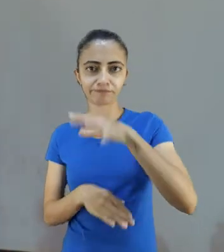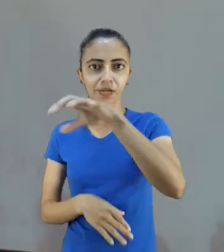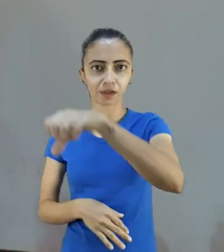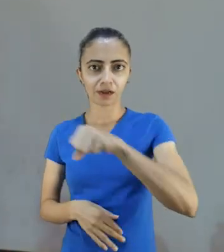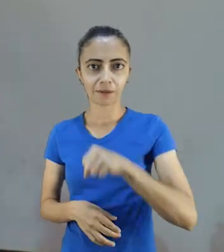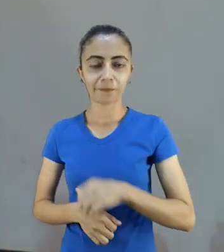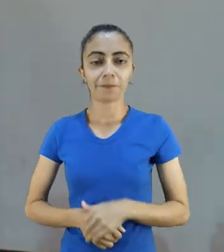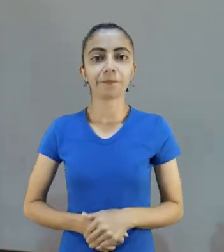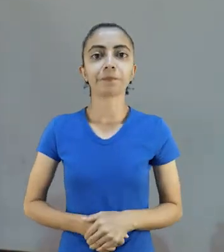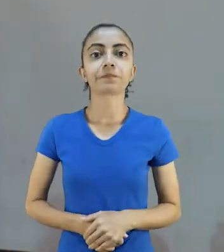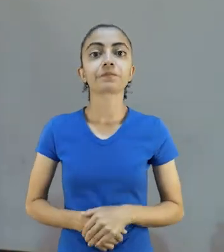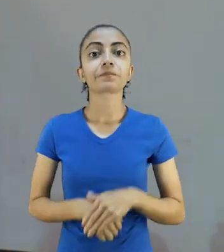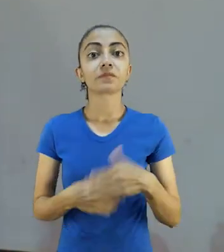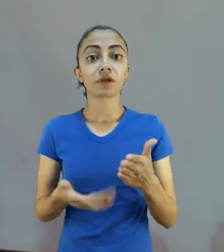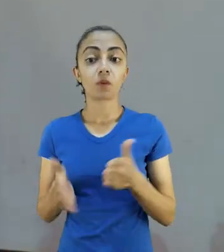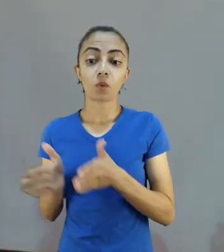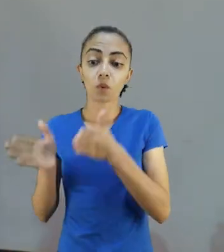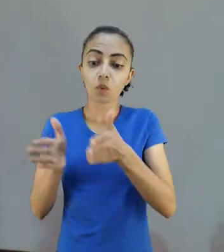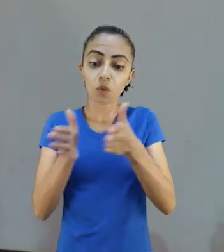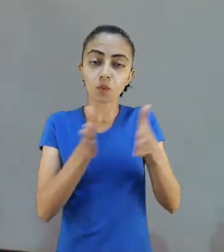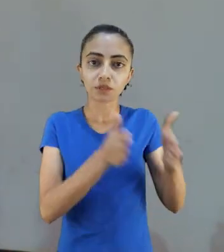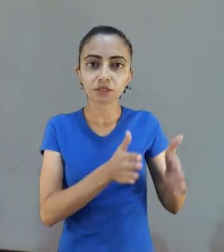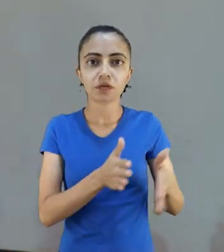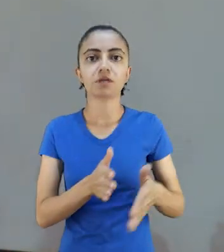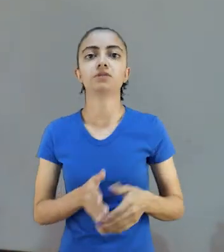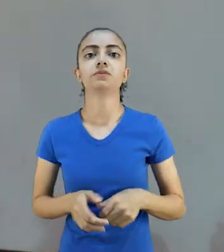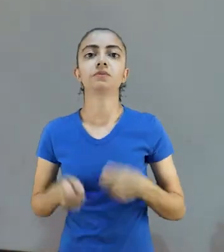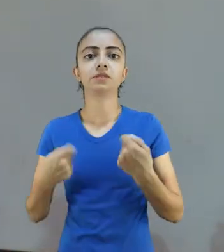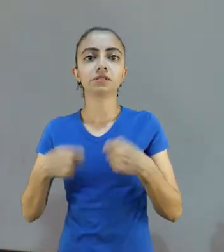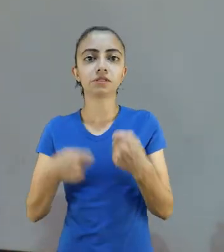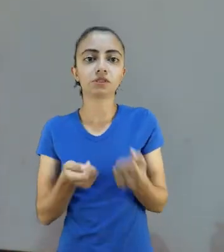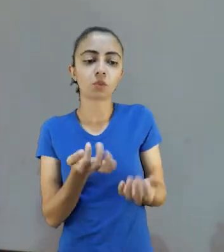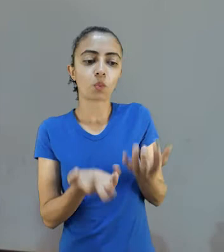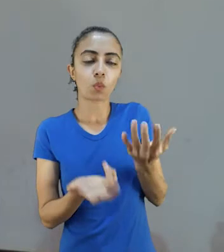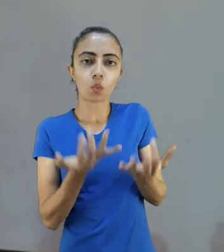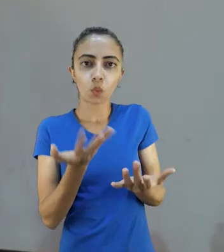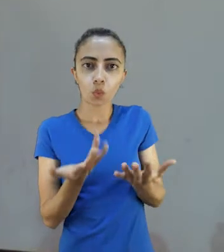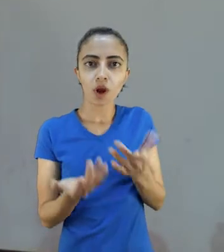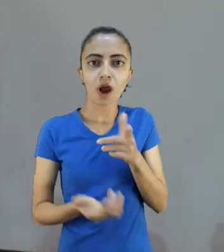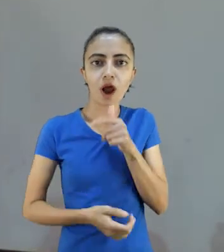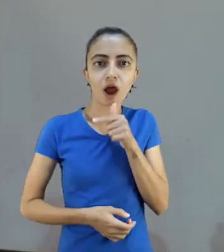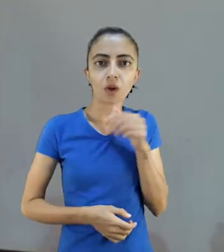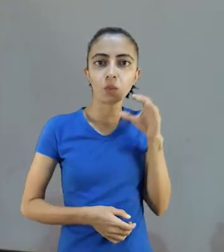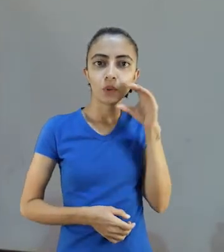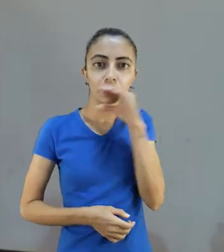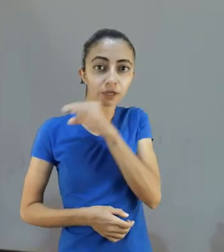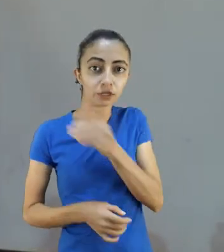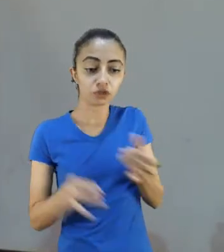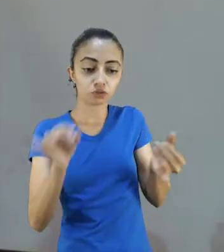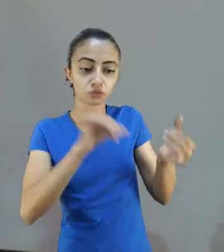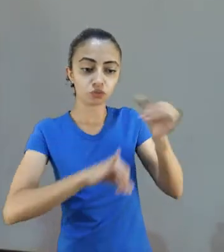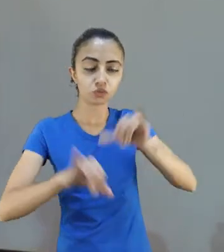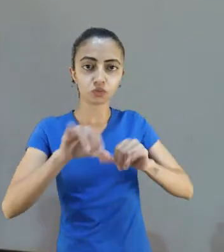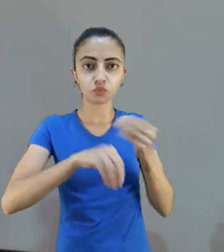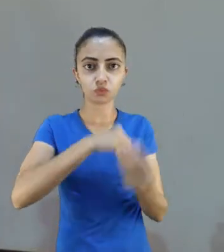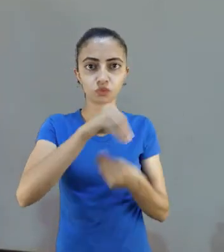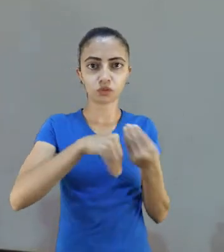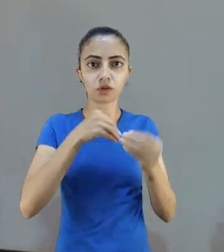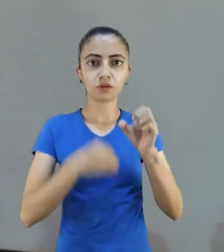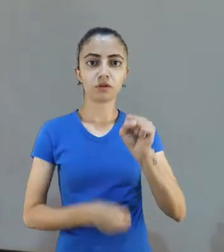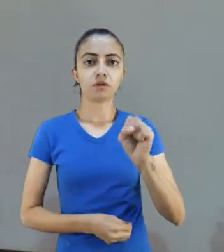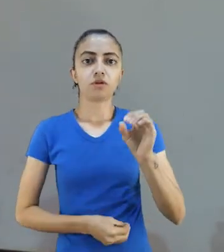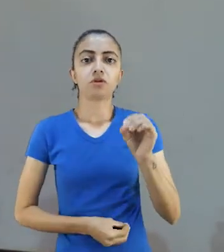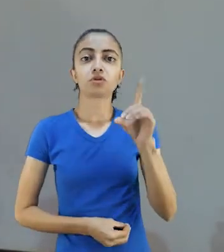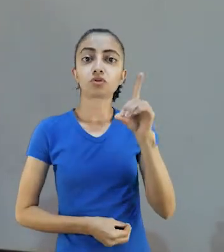é o cozimento na água quente com soda. Depois que a gente cozinha, a gente leva